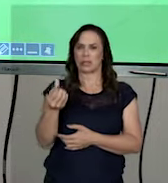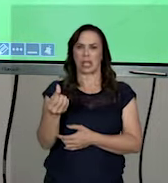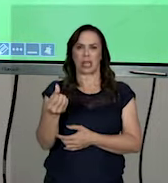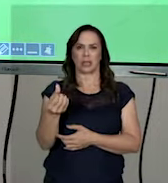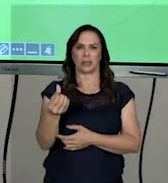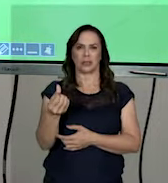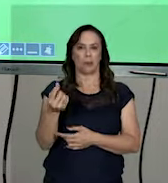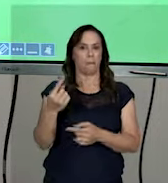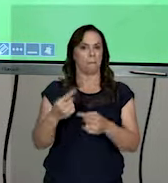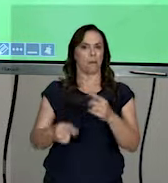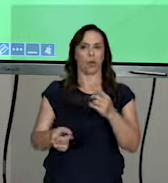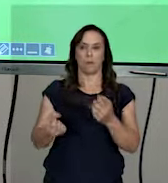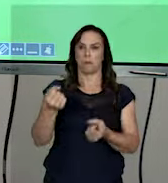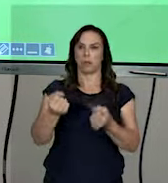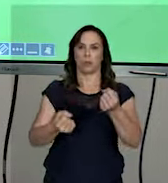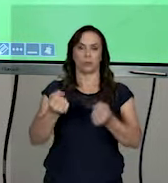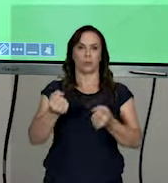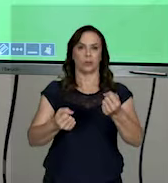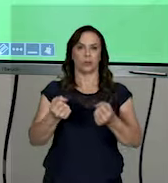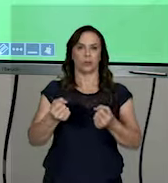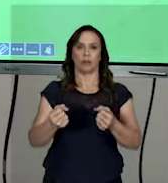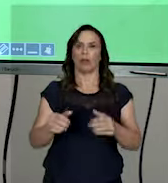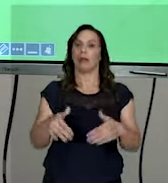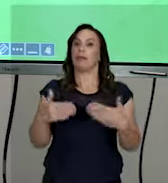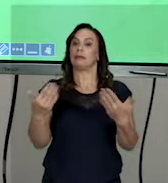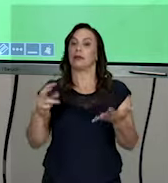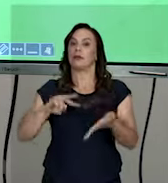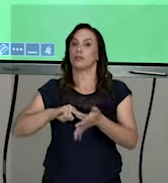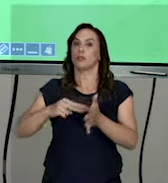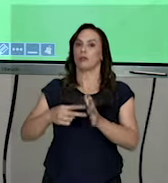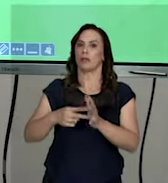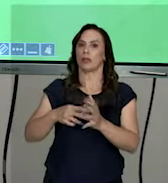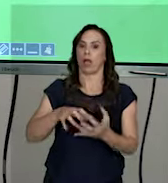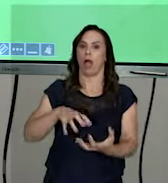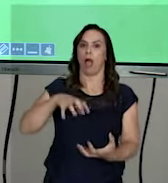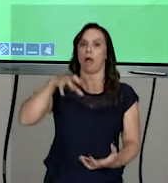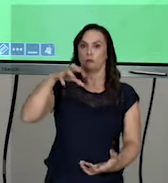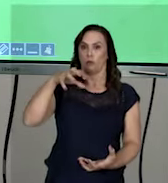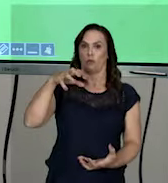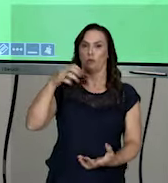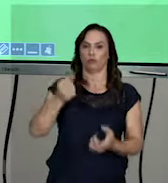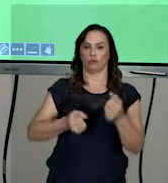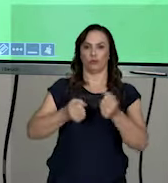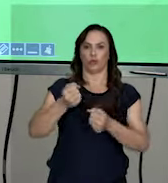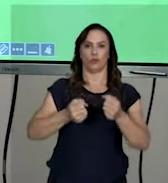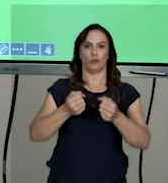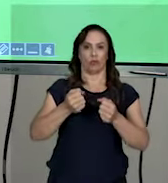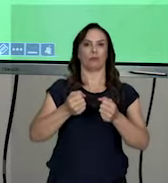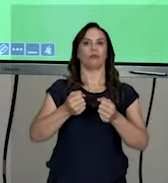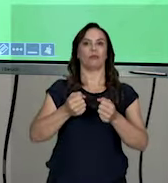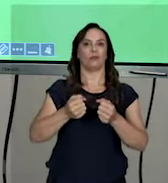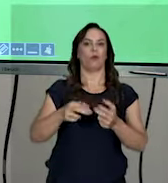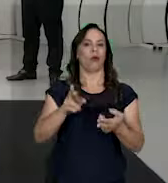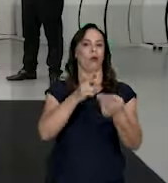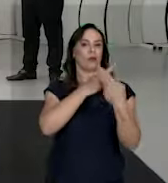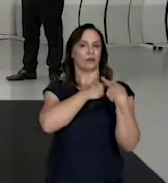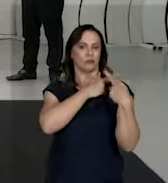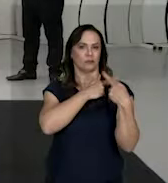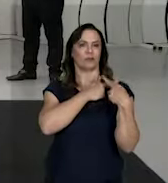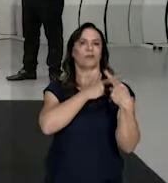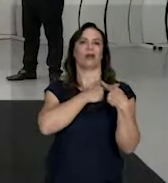os adultos que dirigem que estão cometendo, que estão sendo os responsáveis diretos pela